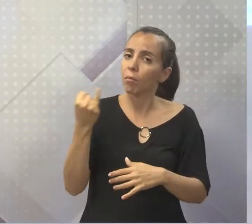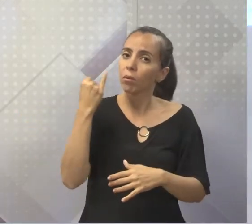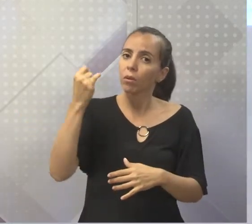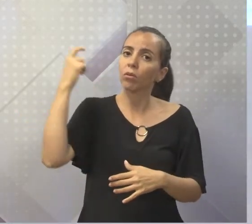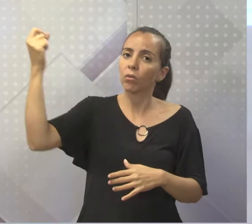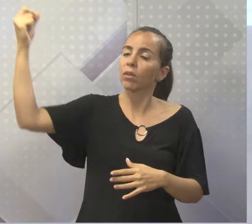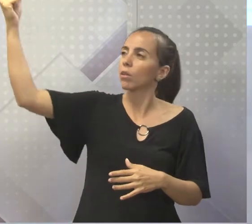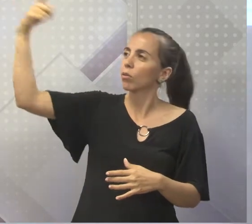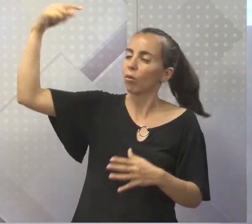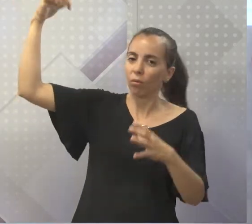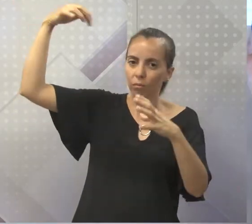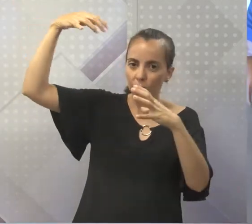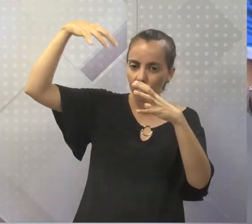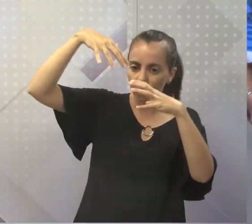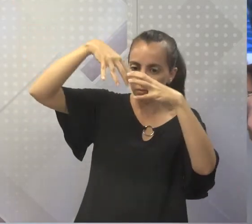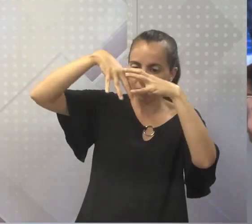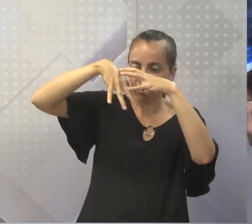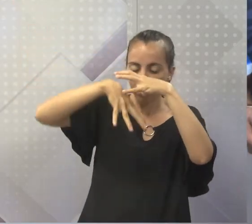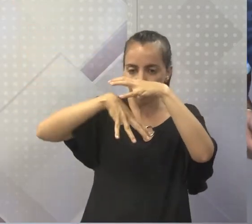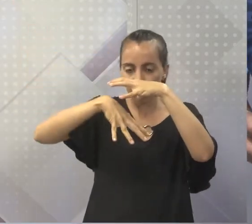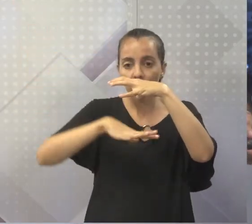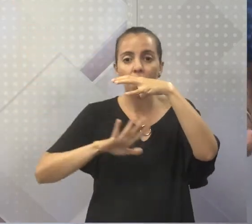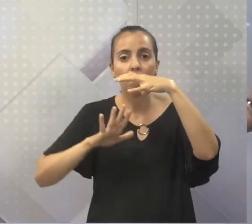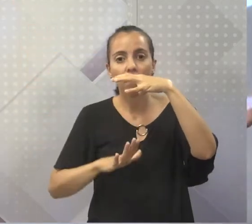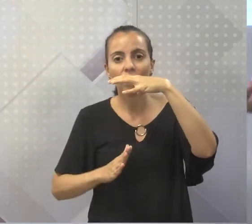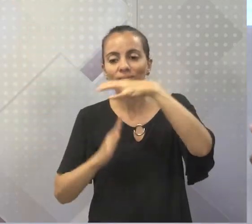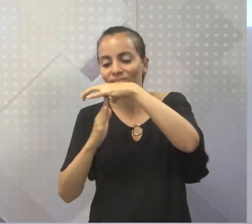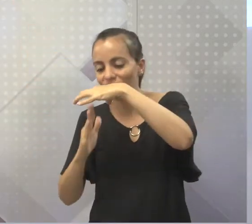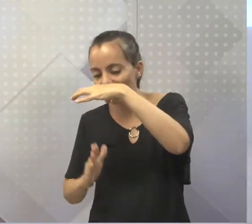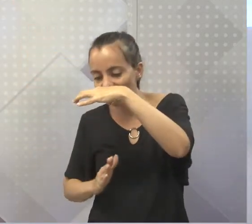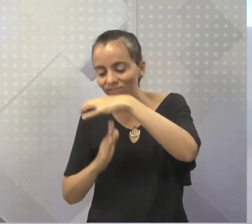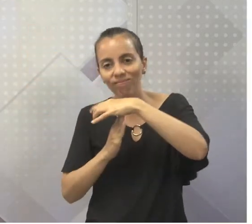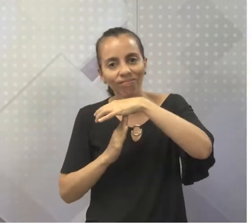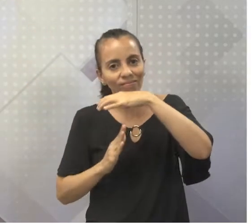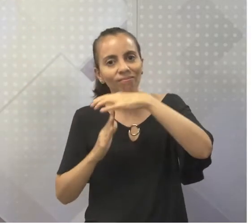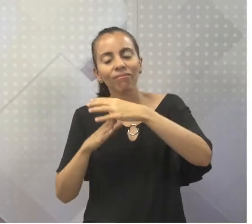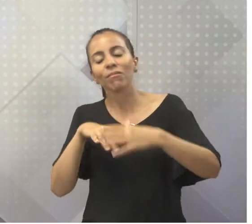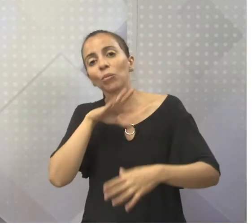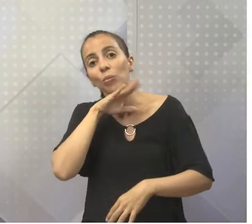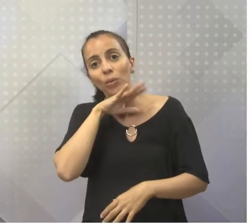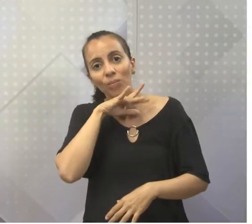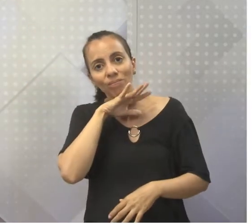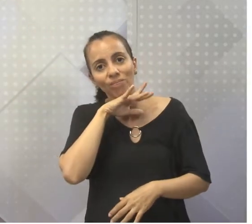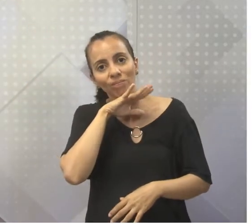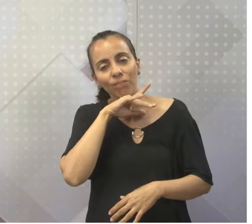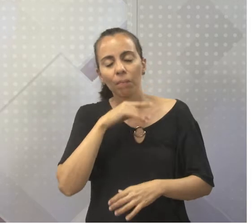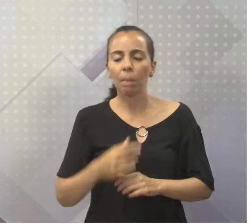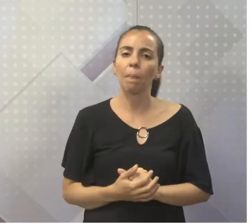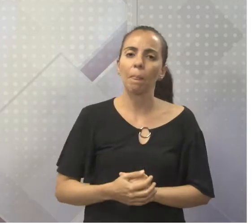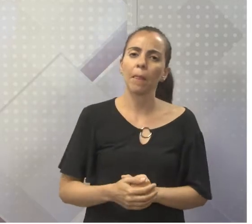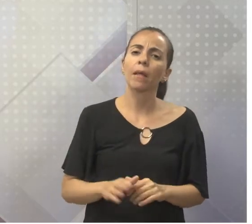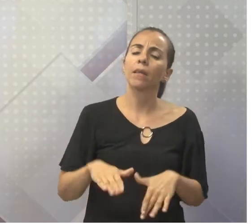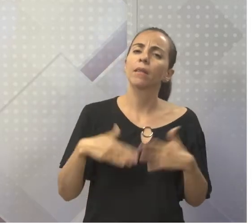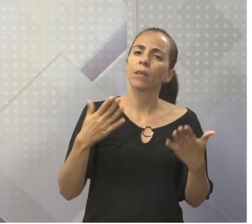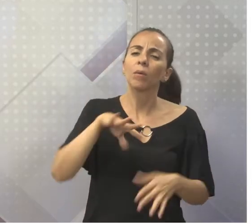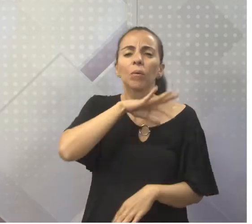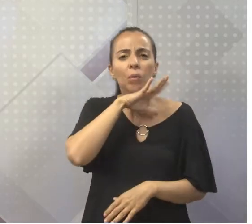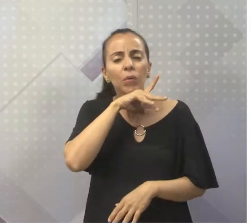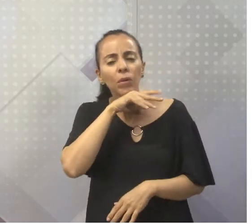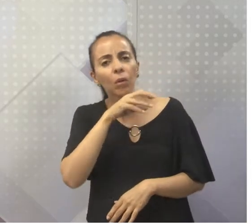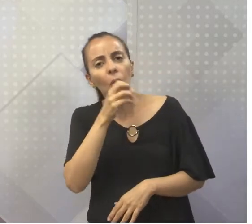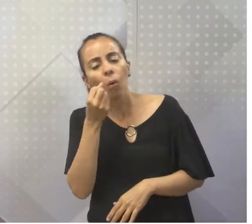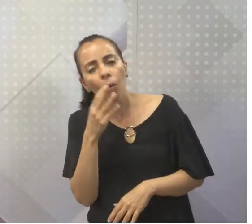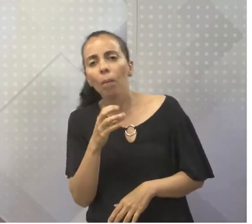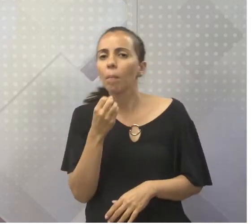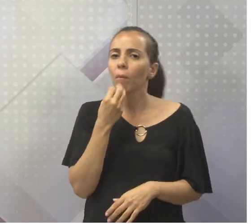caírem muito mais a intensificação que é ruim e foi feita estufa é ruim presta atenção